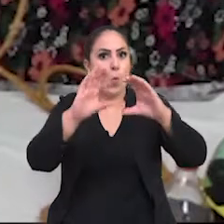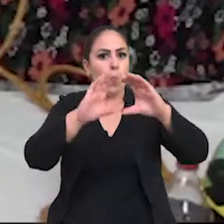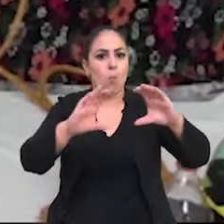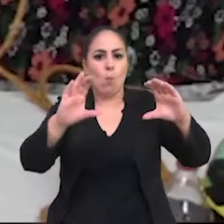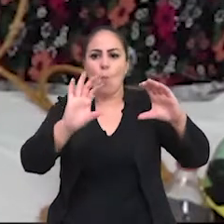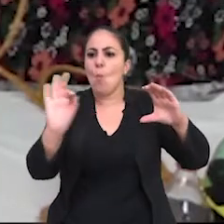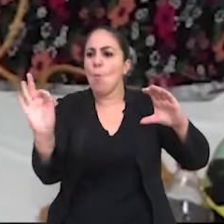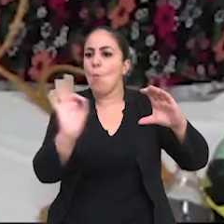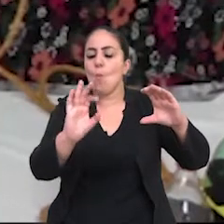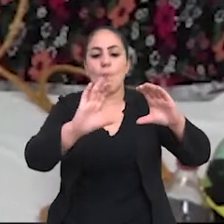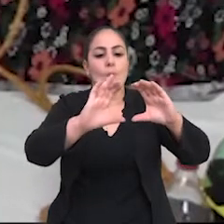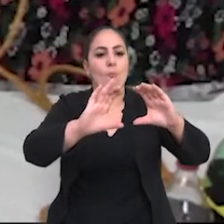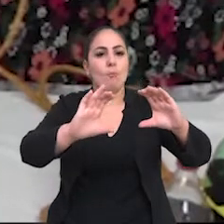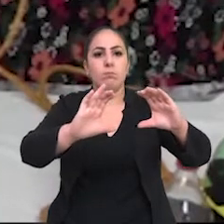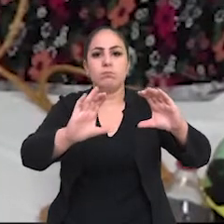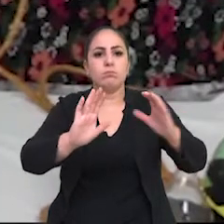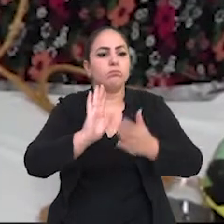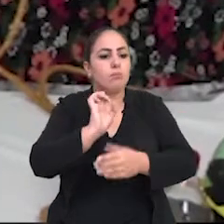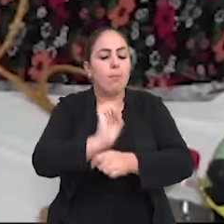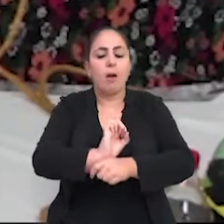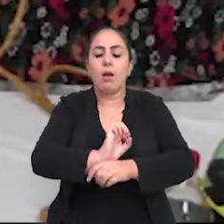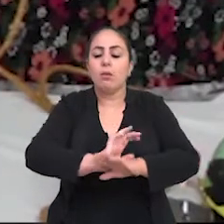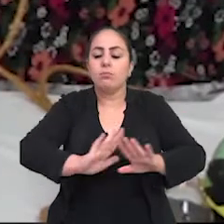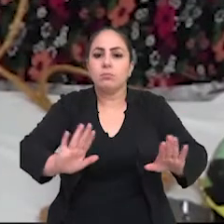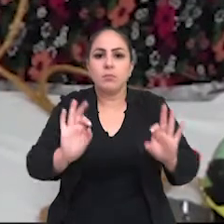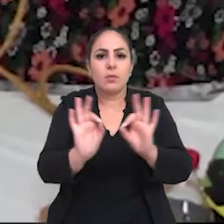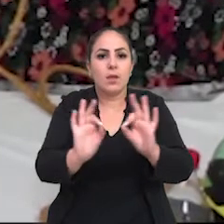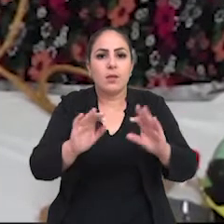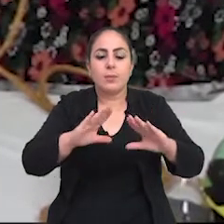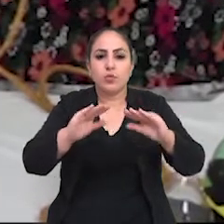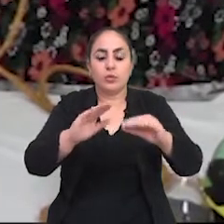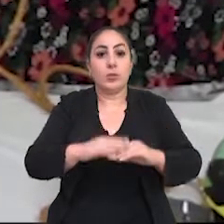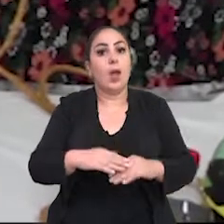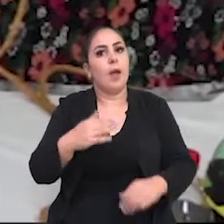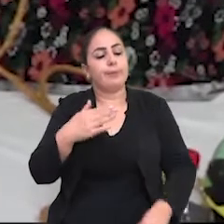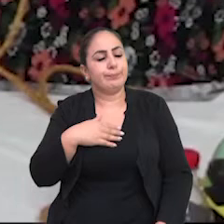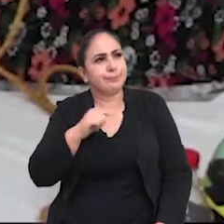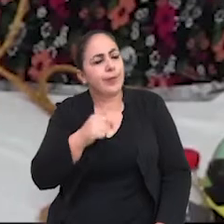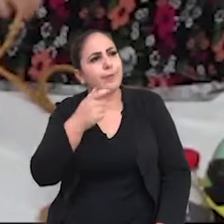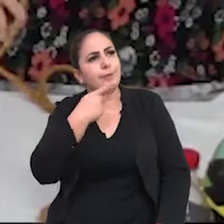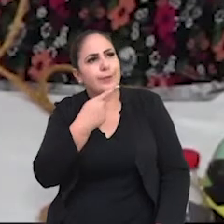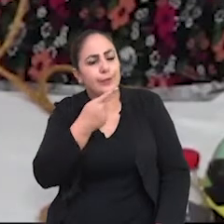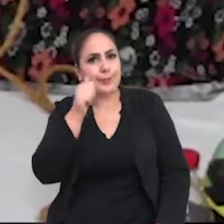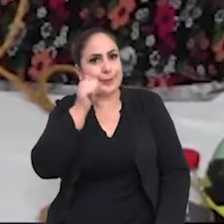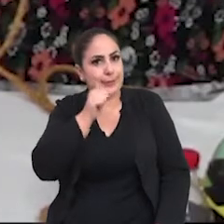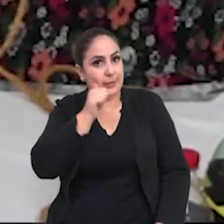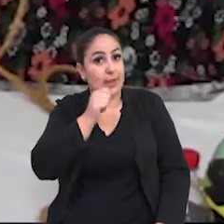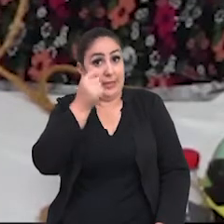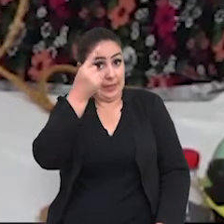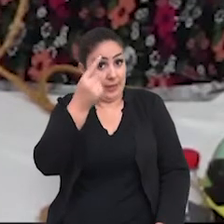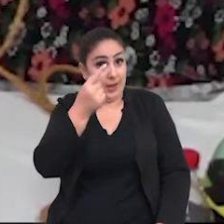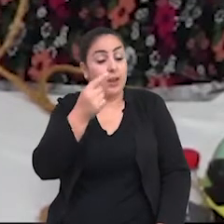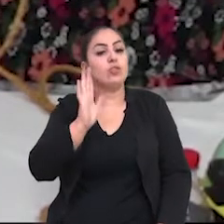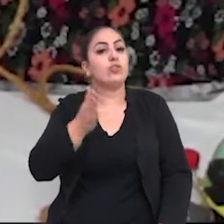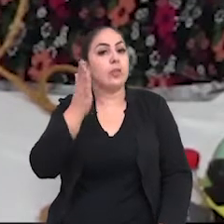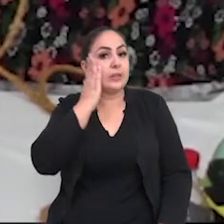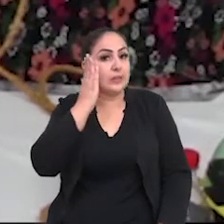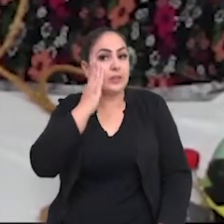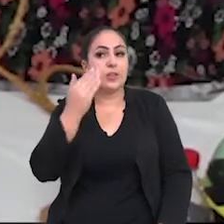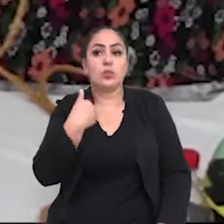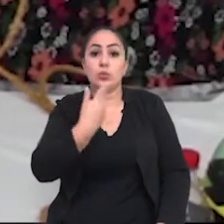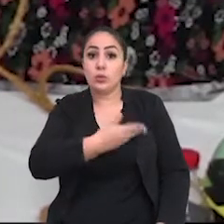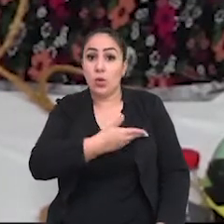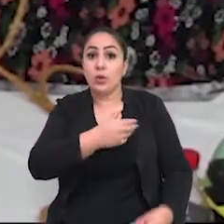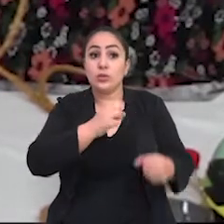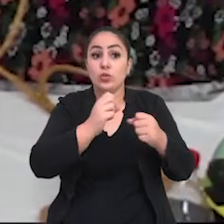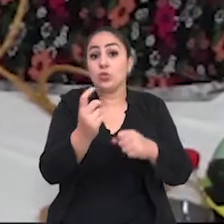O céu não tinha subido lá nem um pouco. Ah, eu já sei, disse a indiazinha que tinha dado a ideia. A